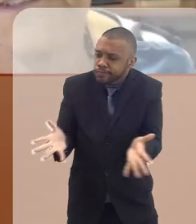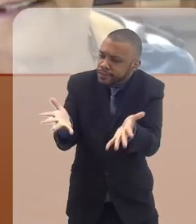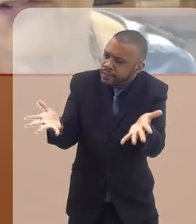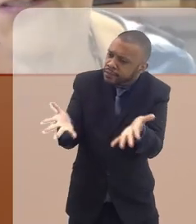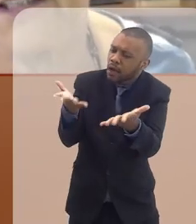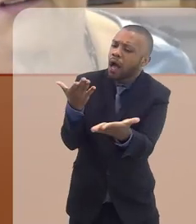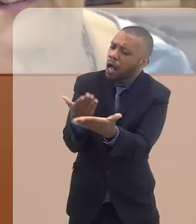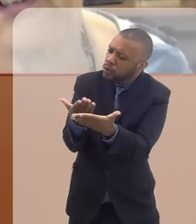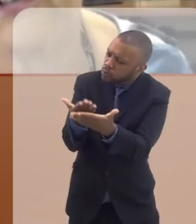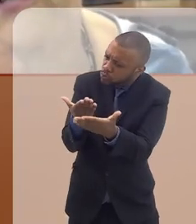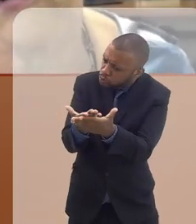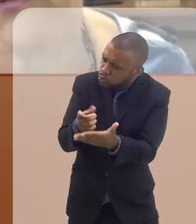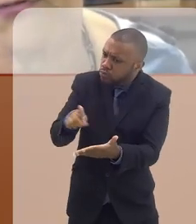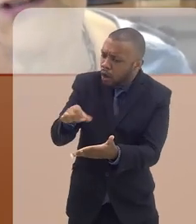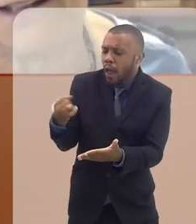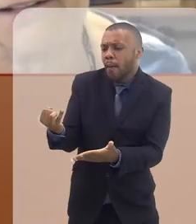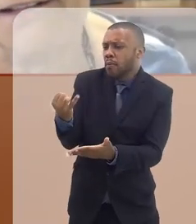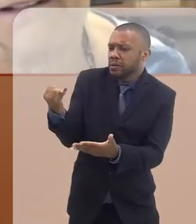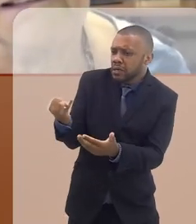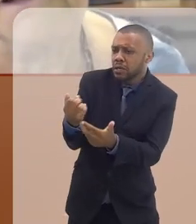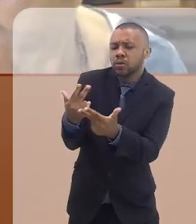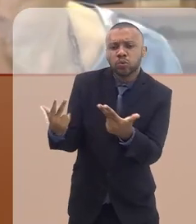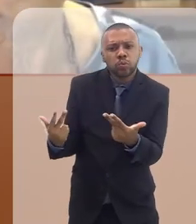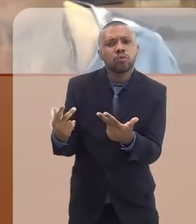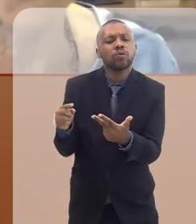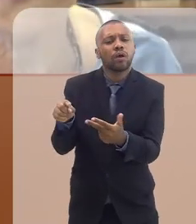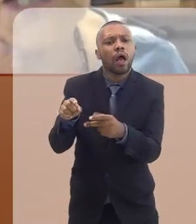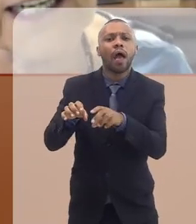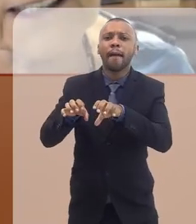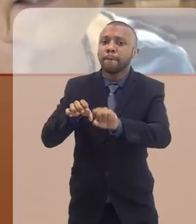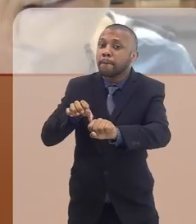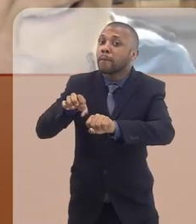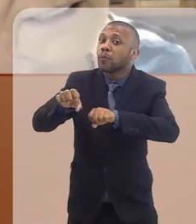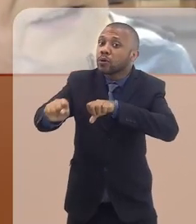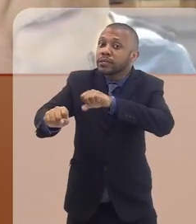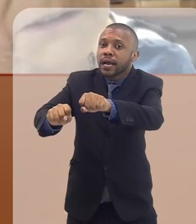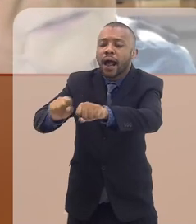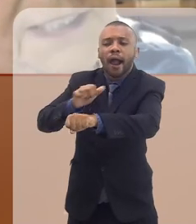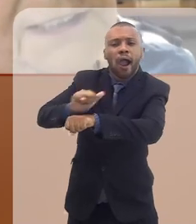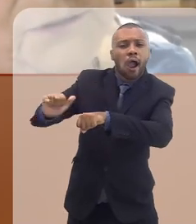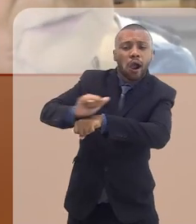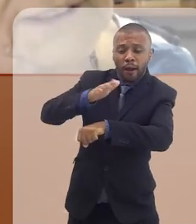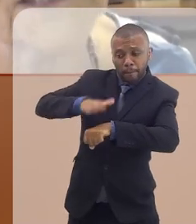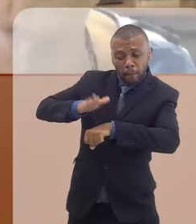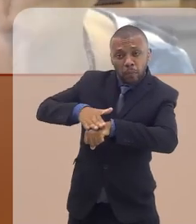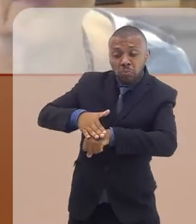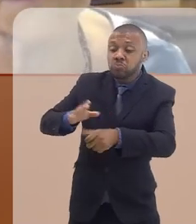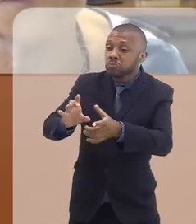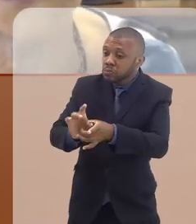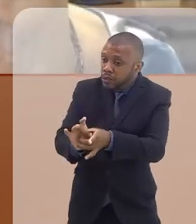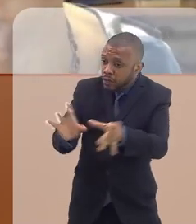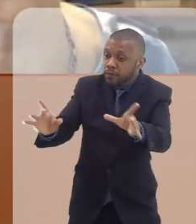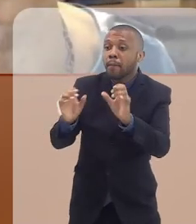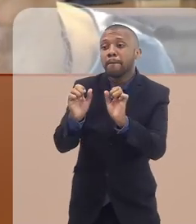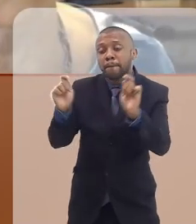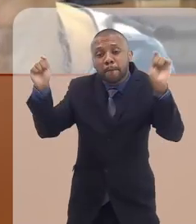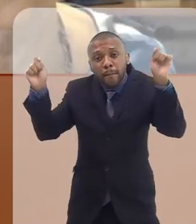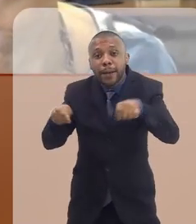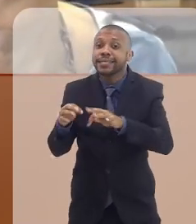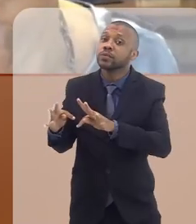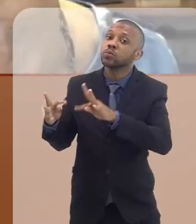sempre incentivaram a gente a estudar e a buscar, e a dizer, oh, não tem o que você não possa